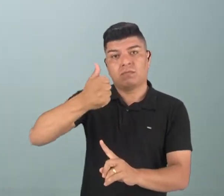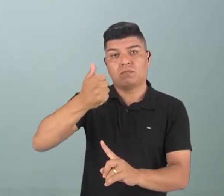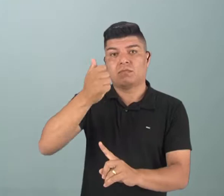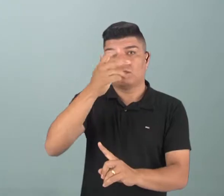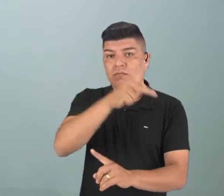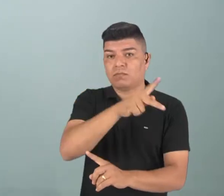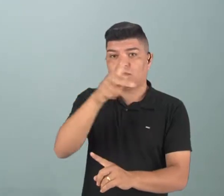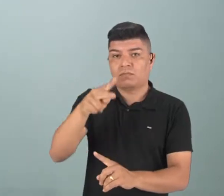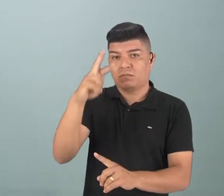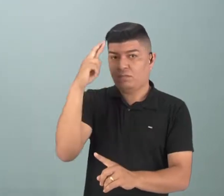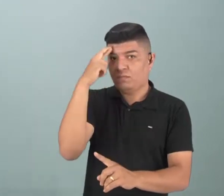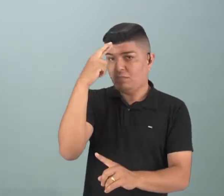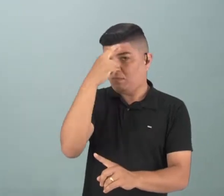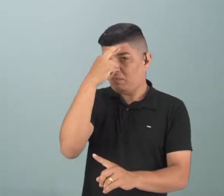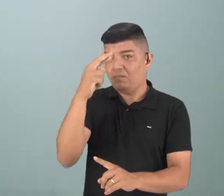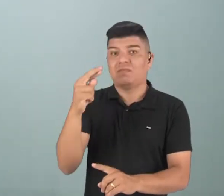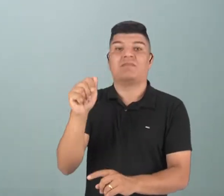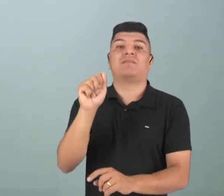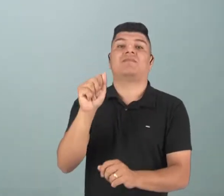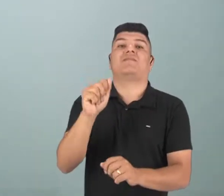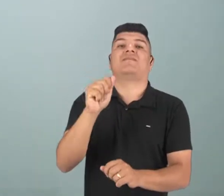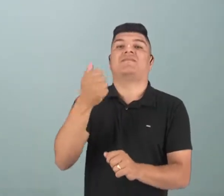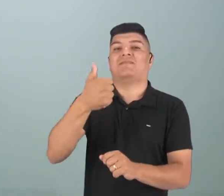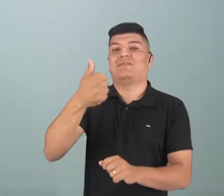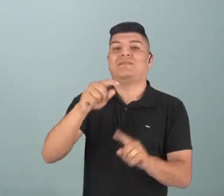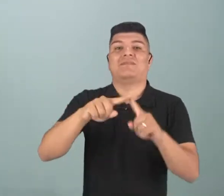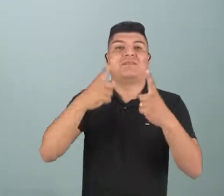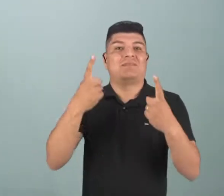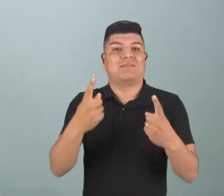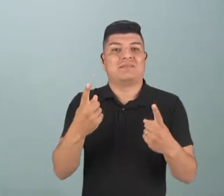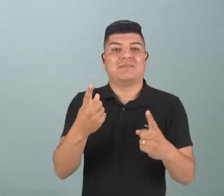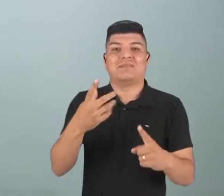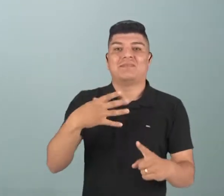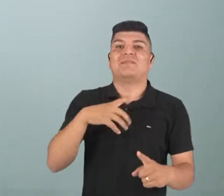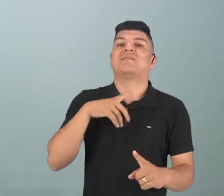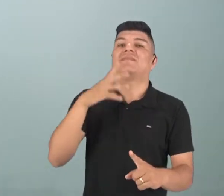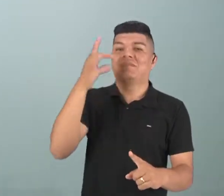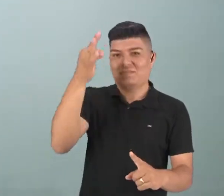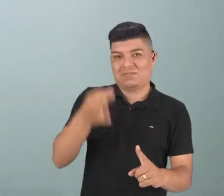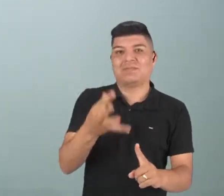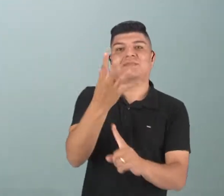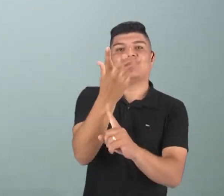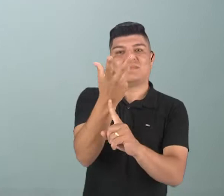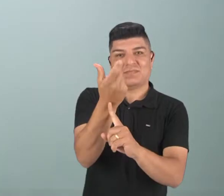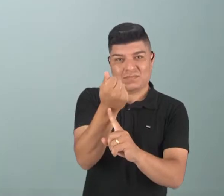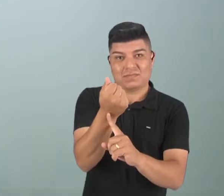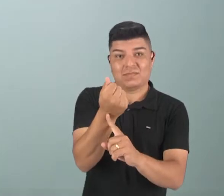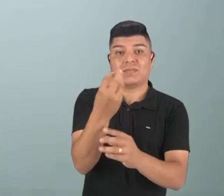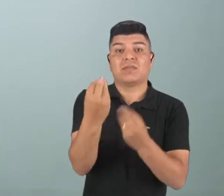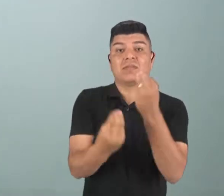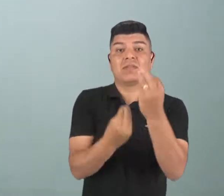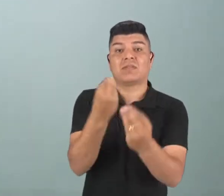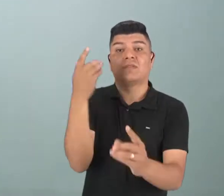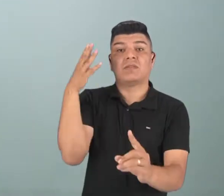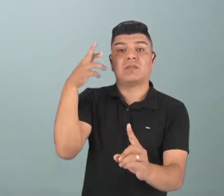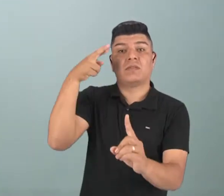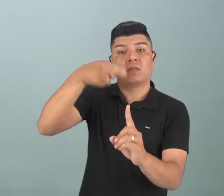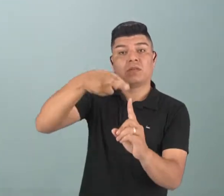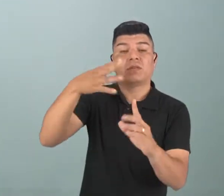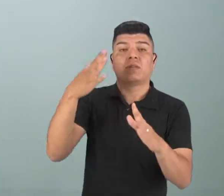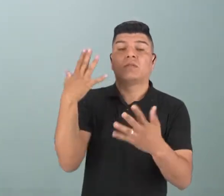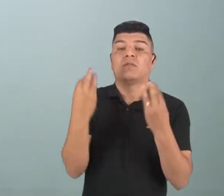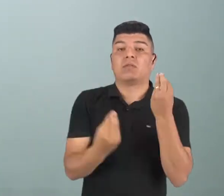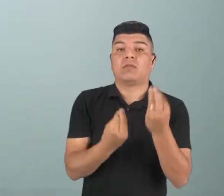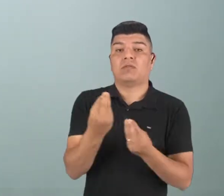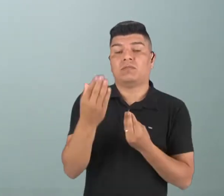Os professores de história dizem que é história, mas eu digo que é arte sem medo de errar. E como é que nós temos essa referência? Como é que eu posso